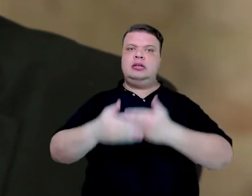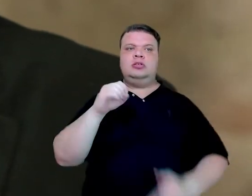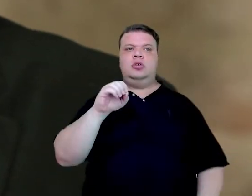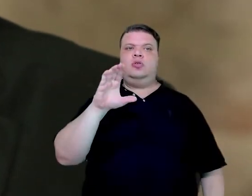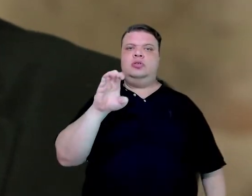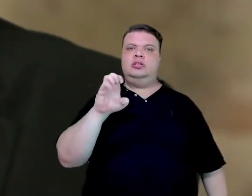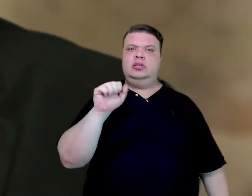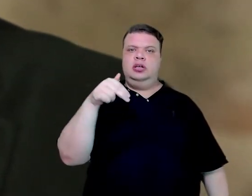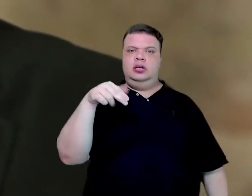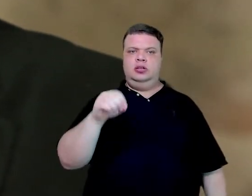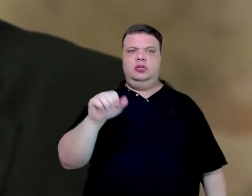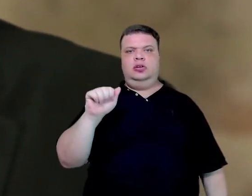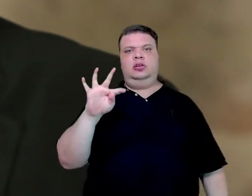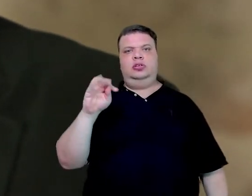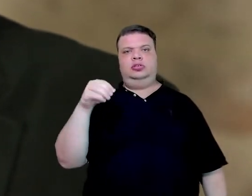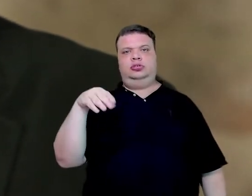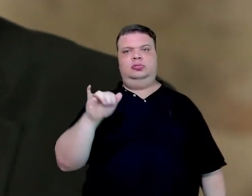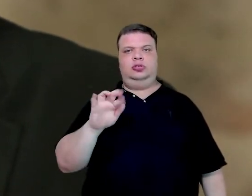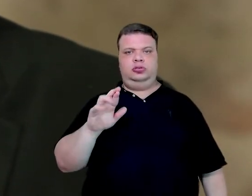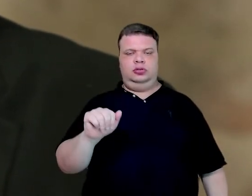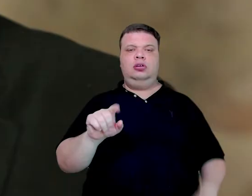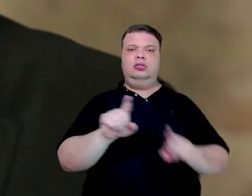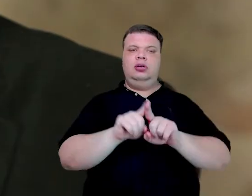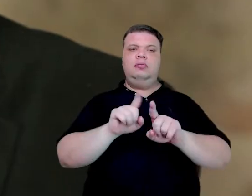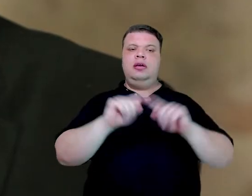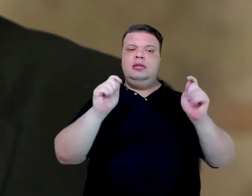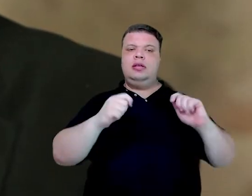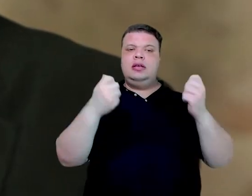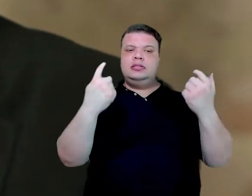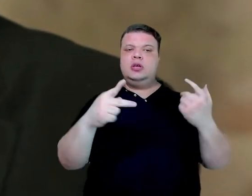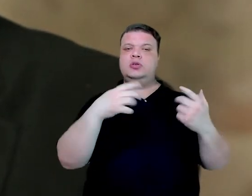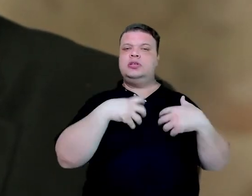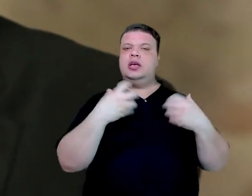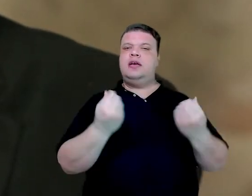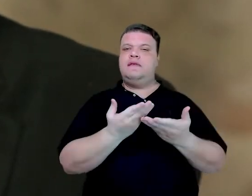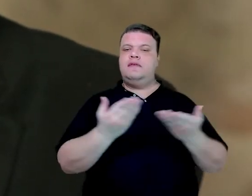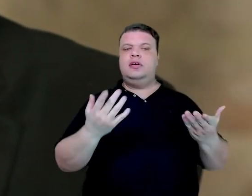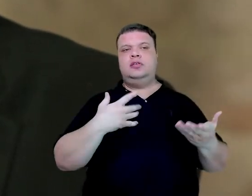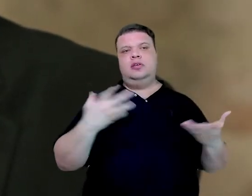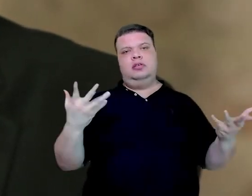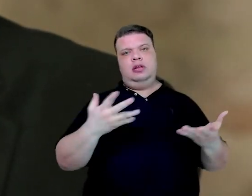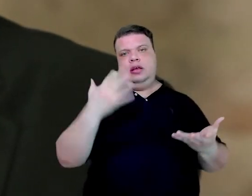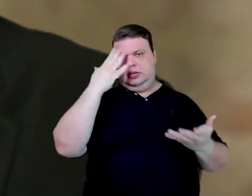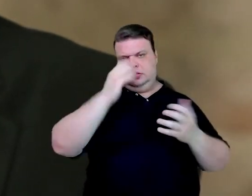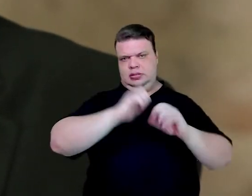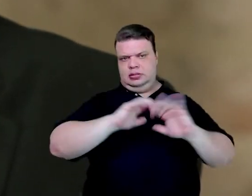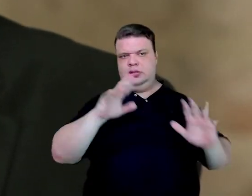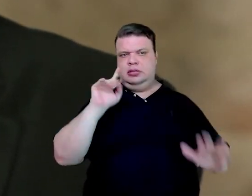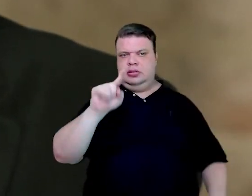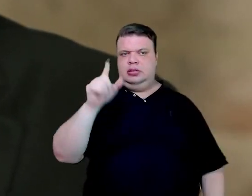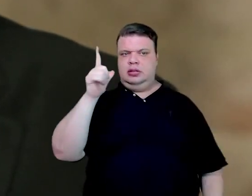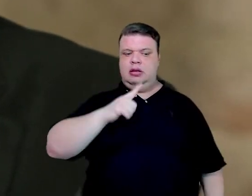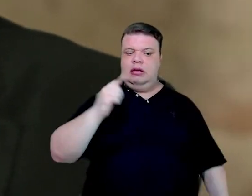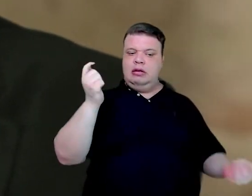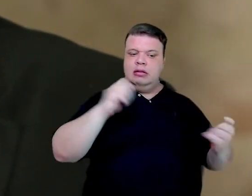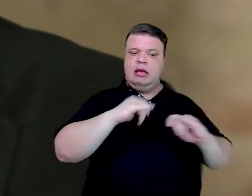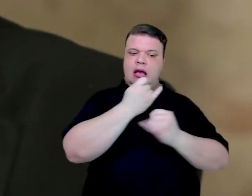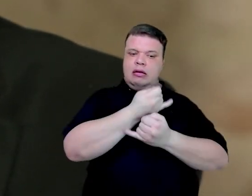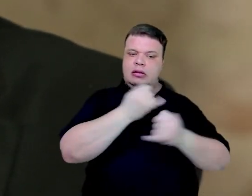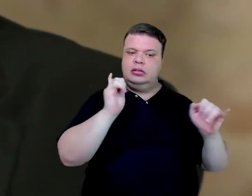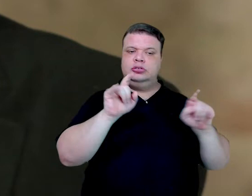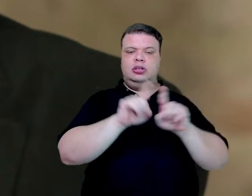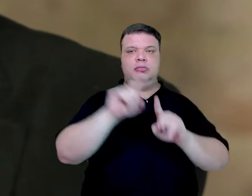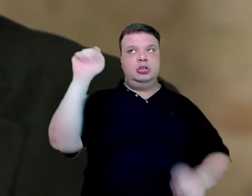tudo isso depende da energia que vem do Sol, né, que a gente viu na primeira aula. Essa energia que veio do Sol, ela vai